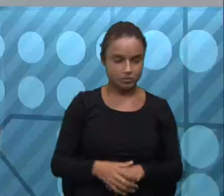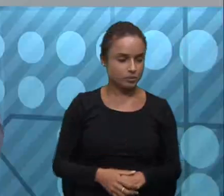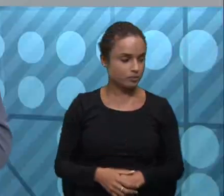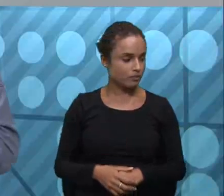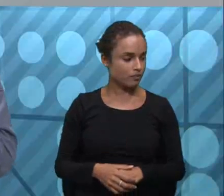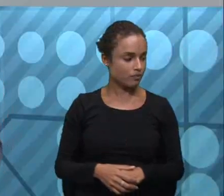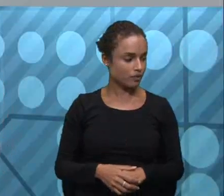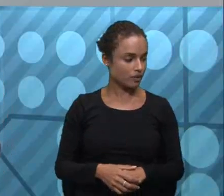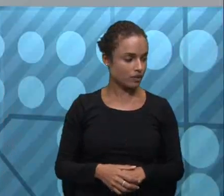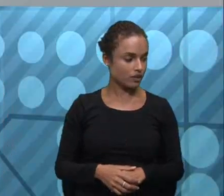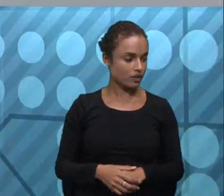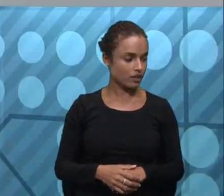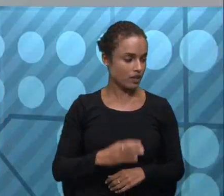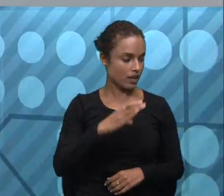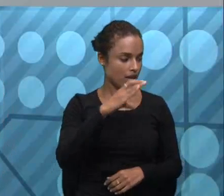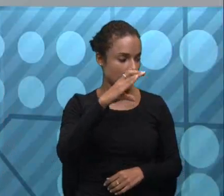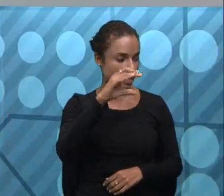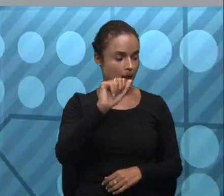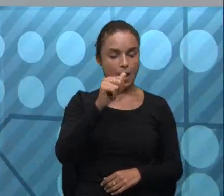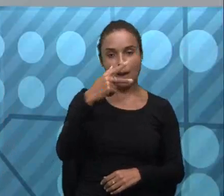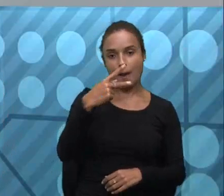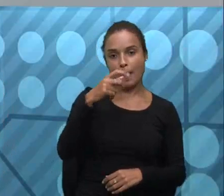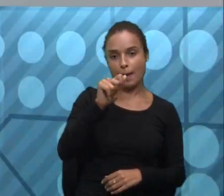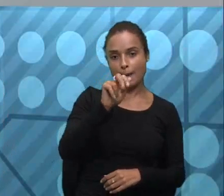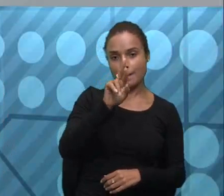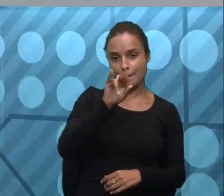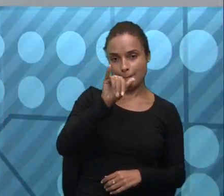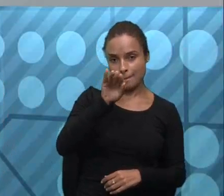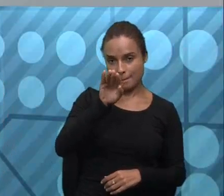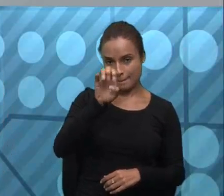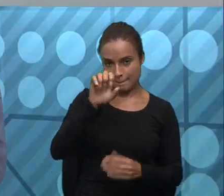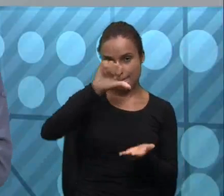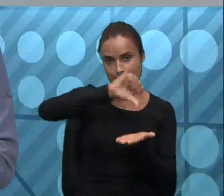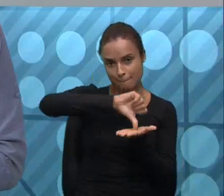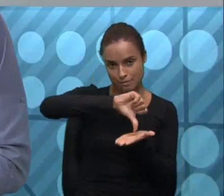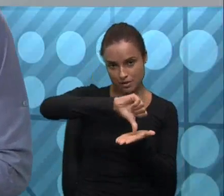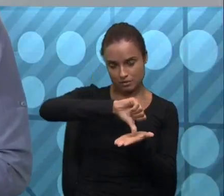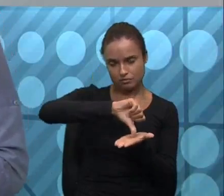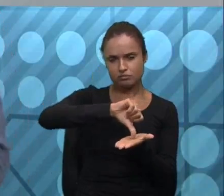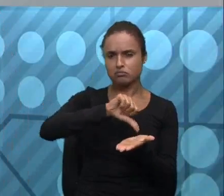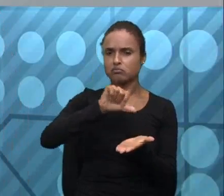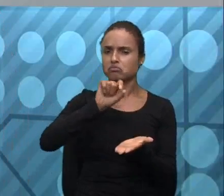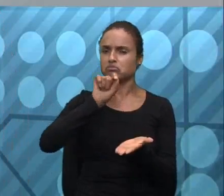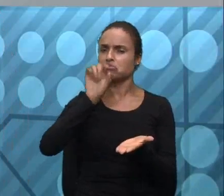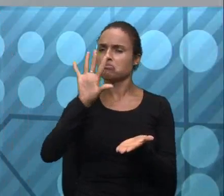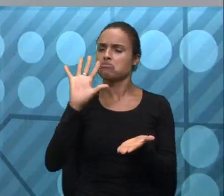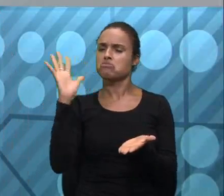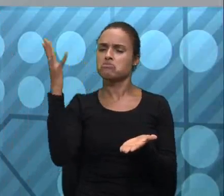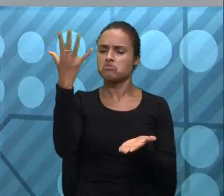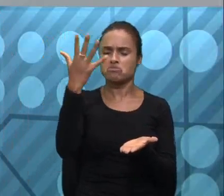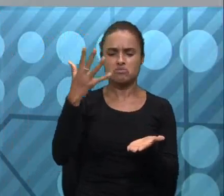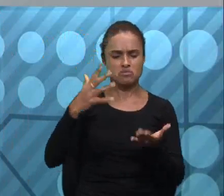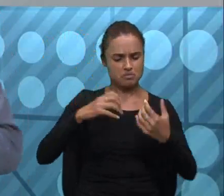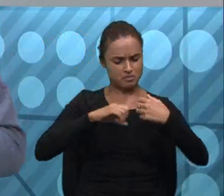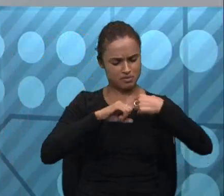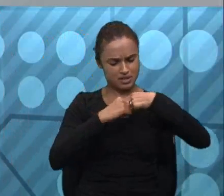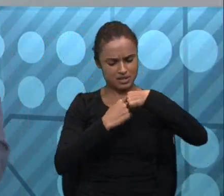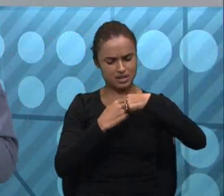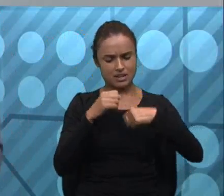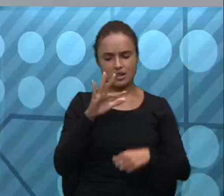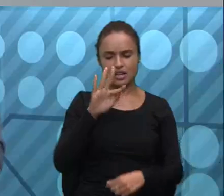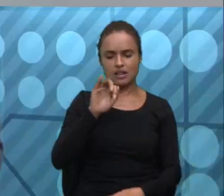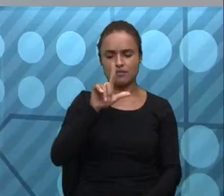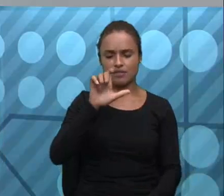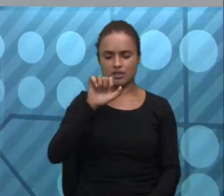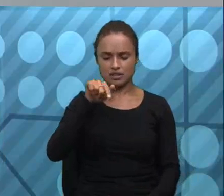do Capibaribe, de Pernambuco, um abraço para vocês. Pergunta, quando acontecem os estalos nas falanges, isso